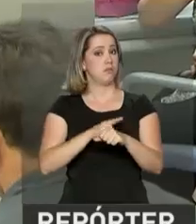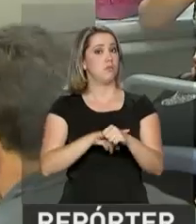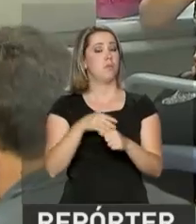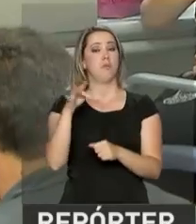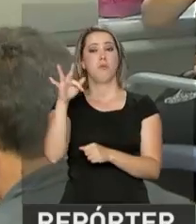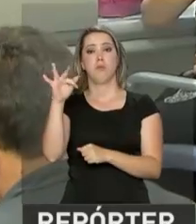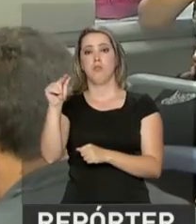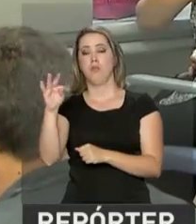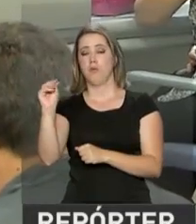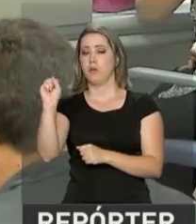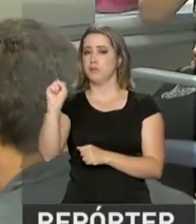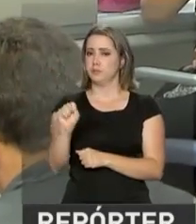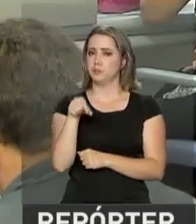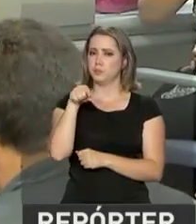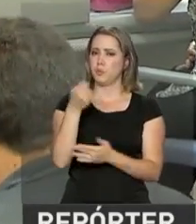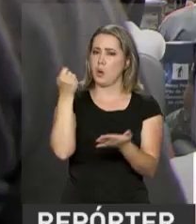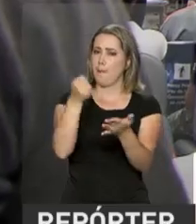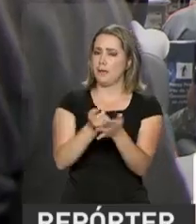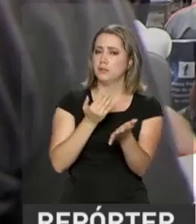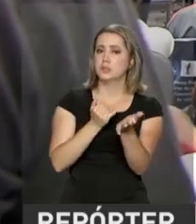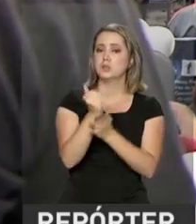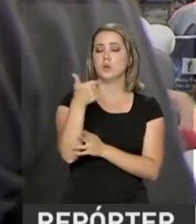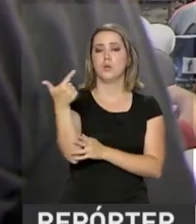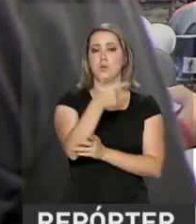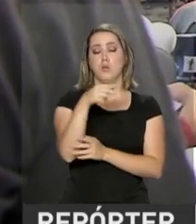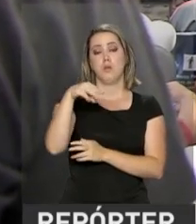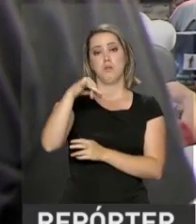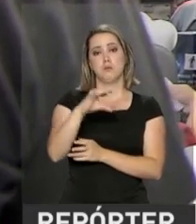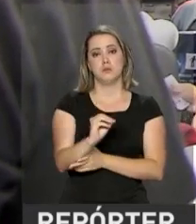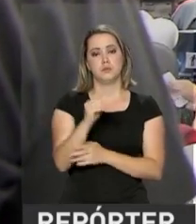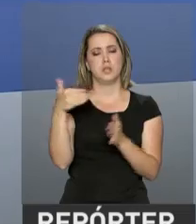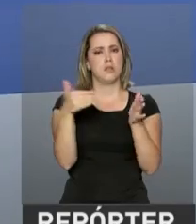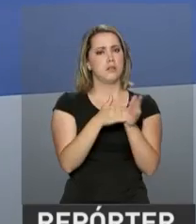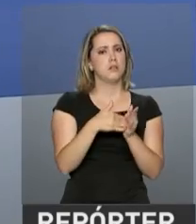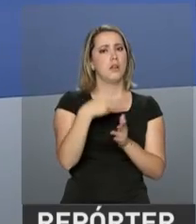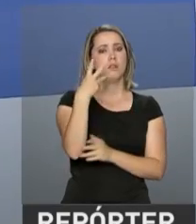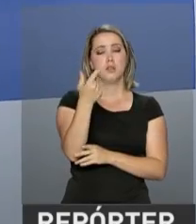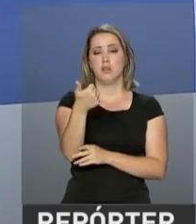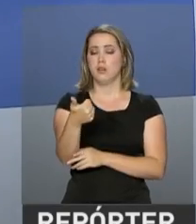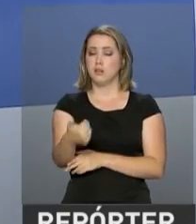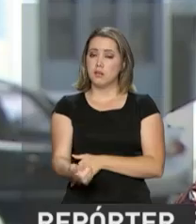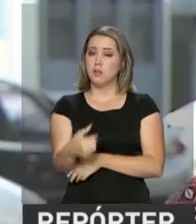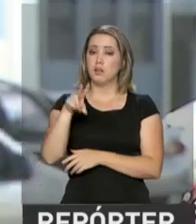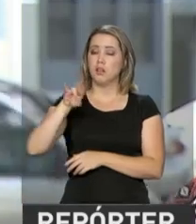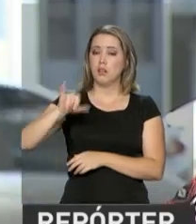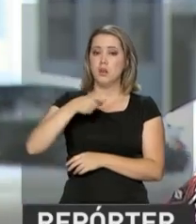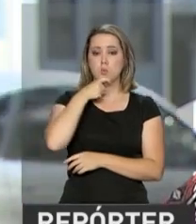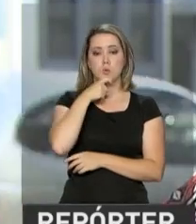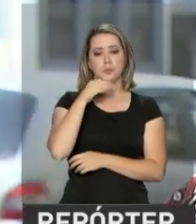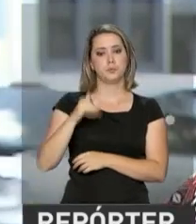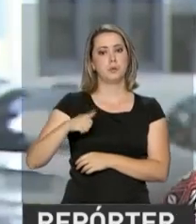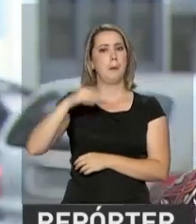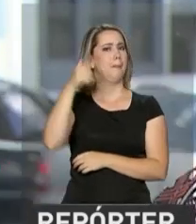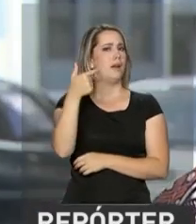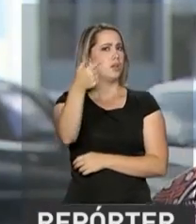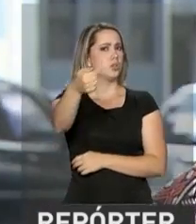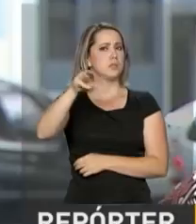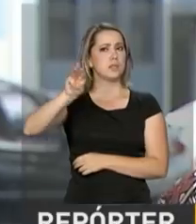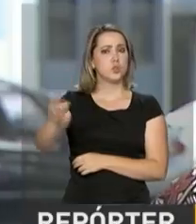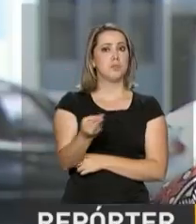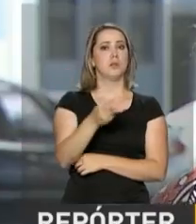do FGTS. O pagamento começa no dia 12 de maio e vai até o dia 31 de julho. Mais de 7 milhões e meio